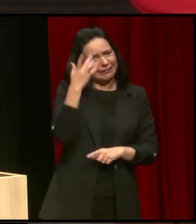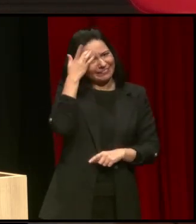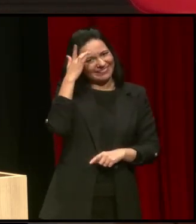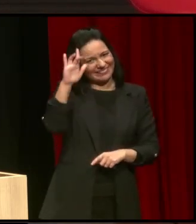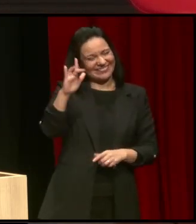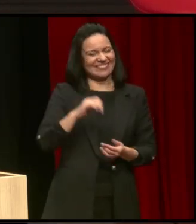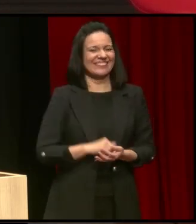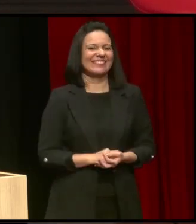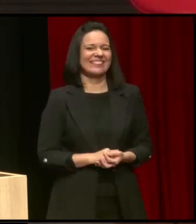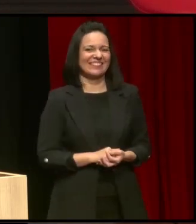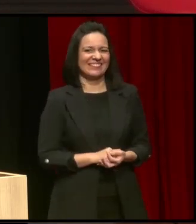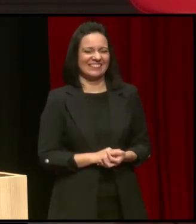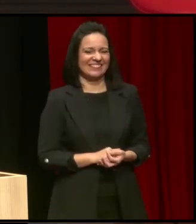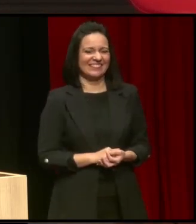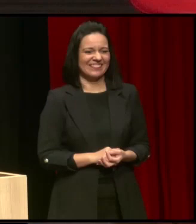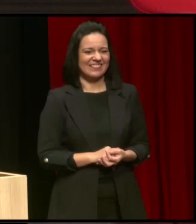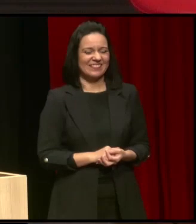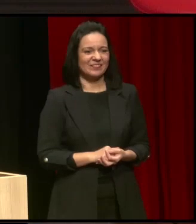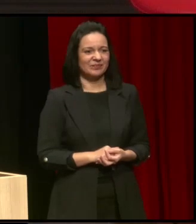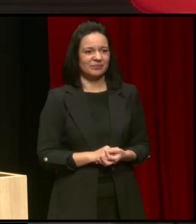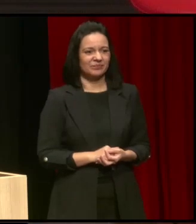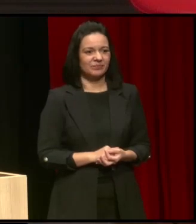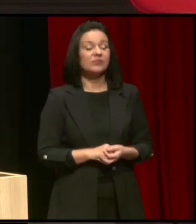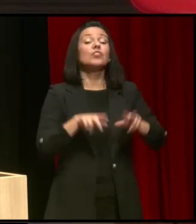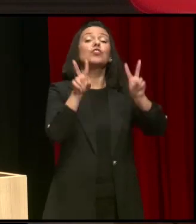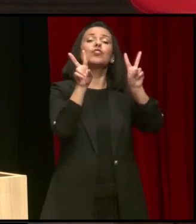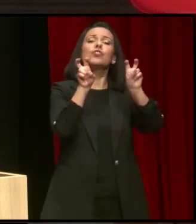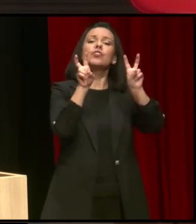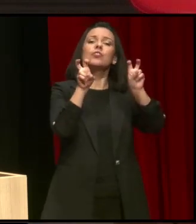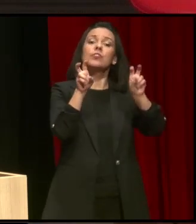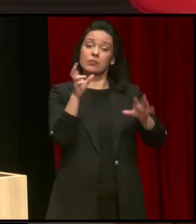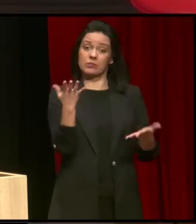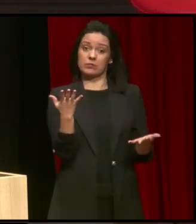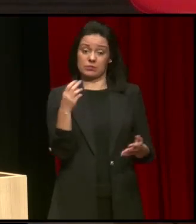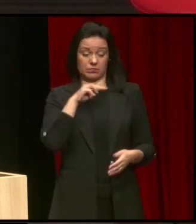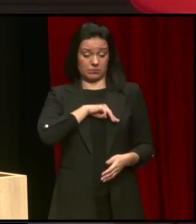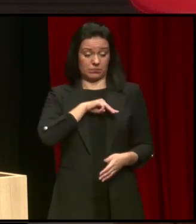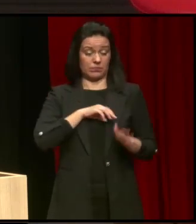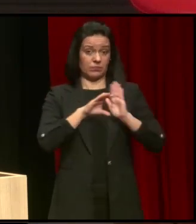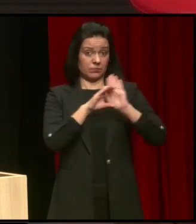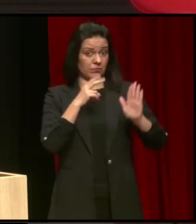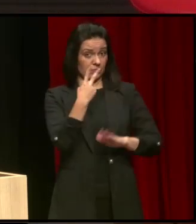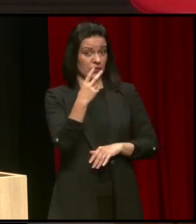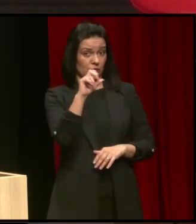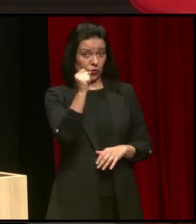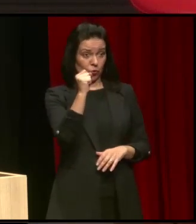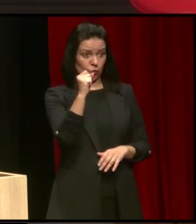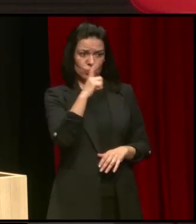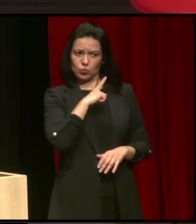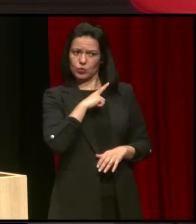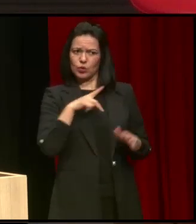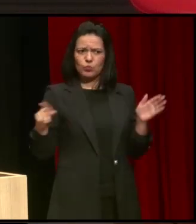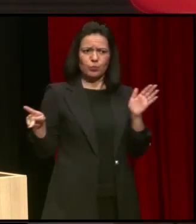negócio desse? É uma coisa triste. Mas qual é o título, gente, de Mateus 28? A grande